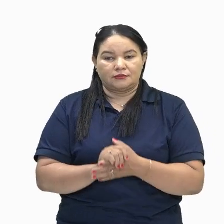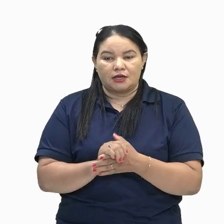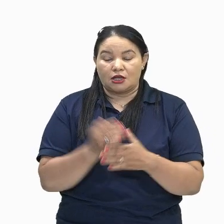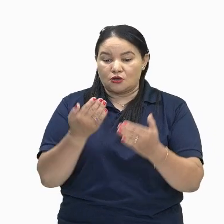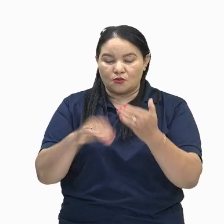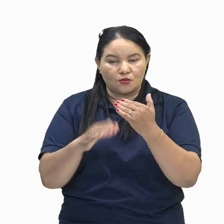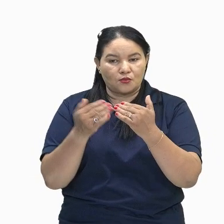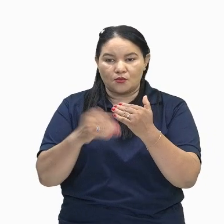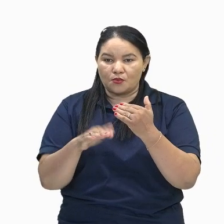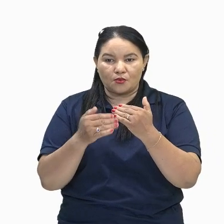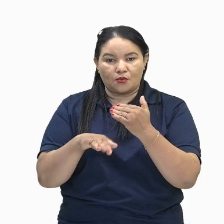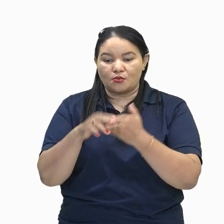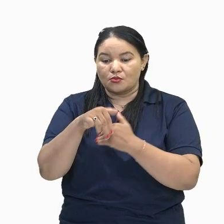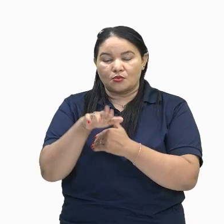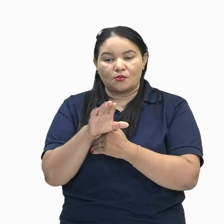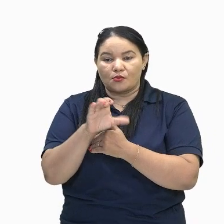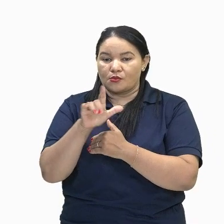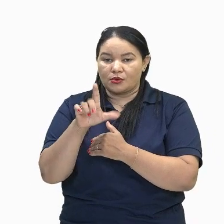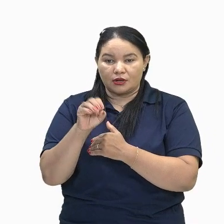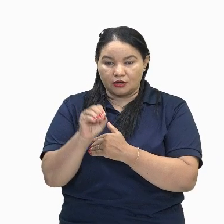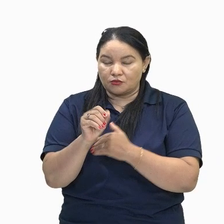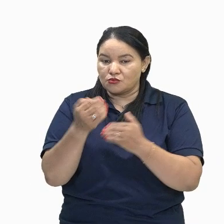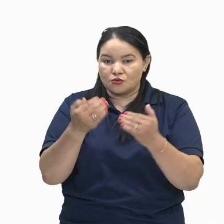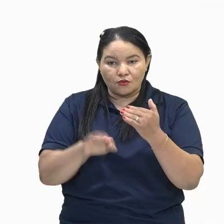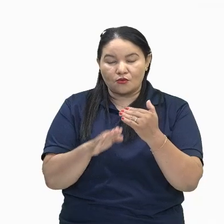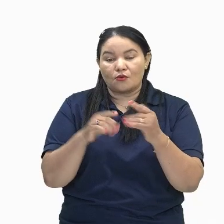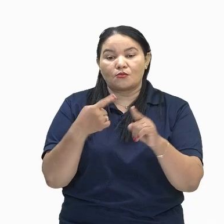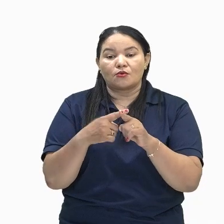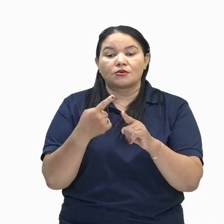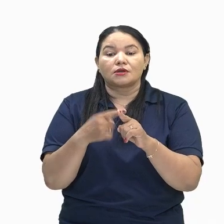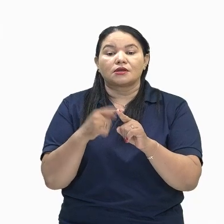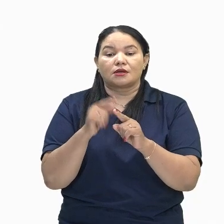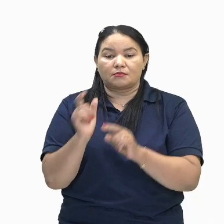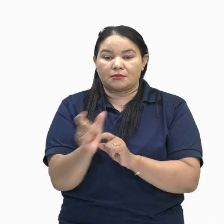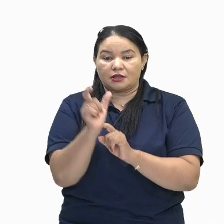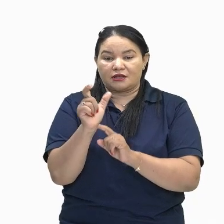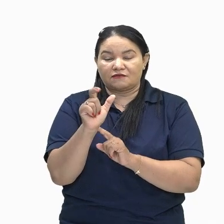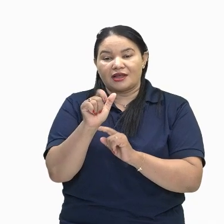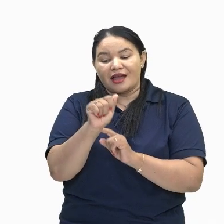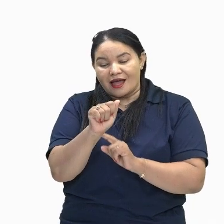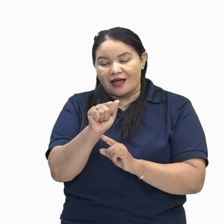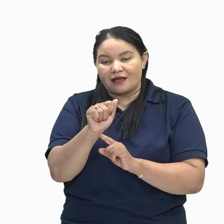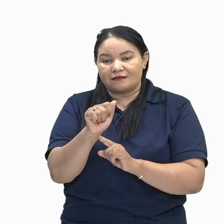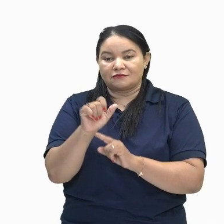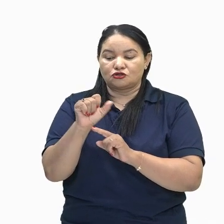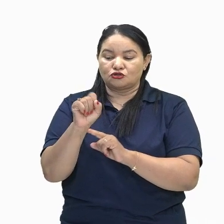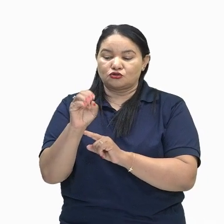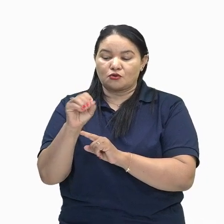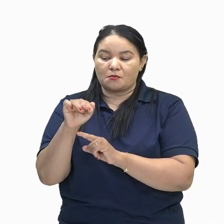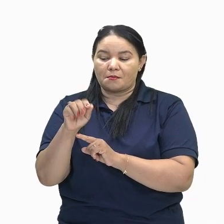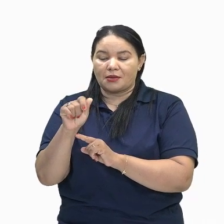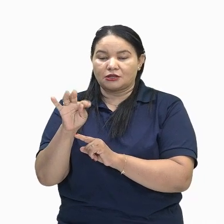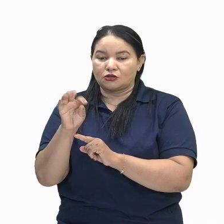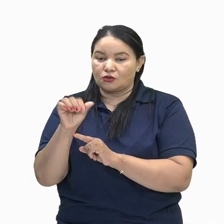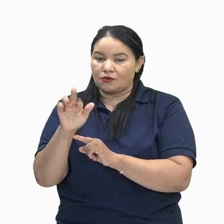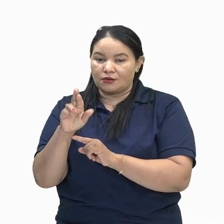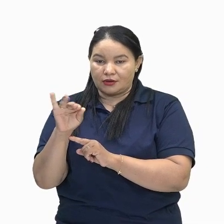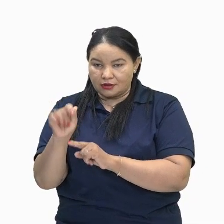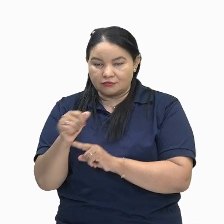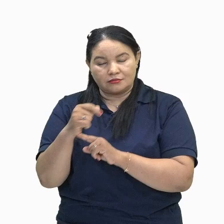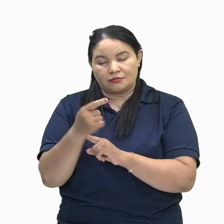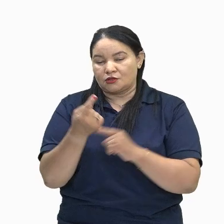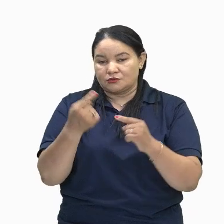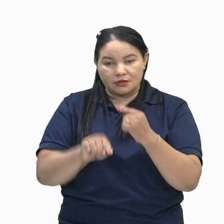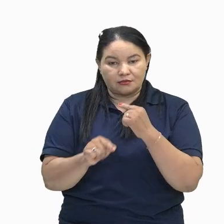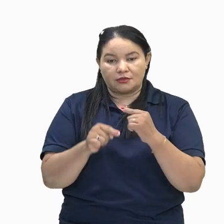do sujeito, a somatória, que possui o artigo a no gênero feminino. Então, como é que deveria